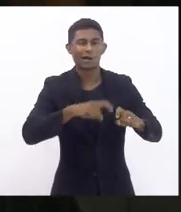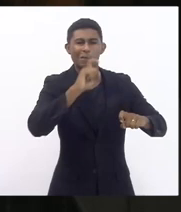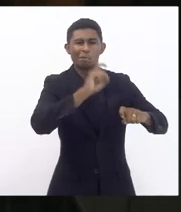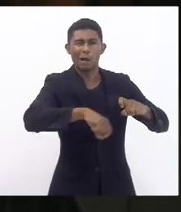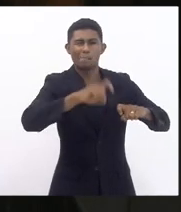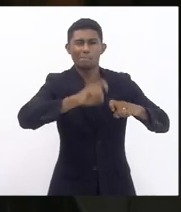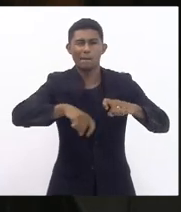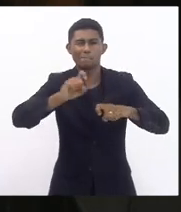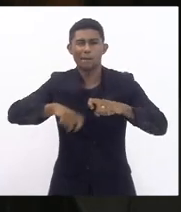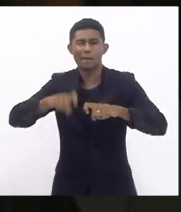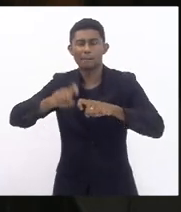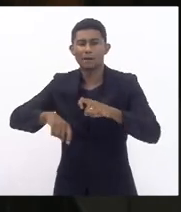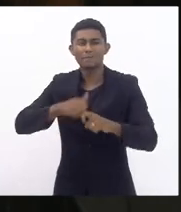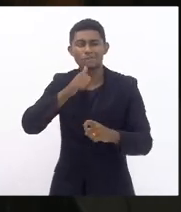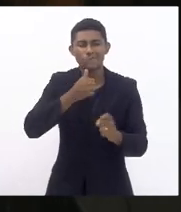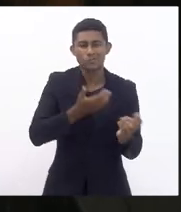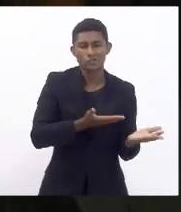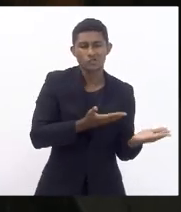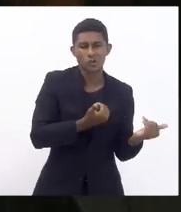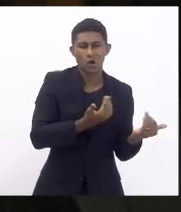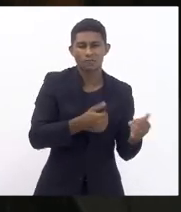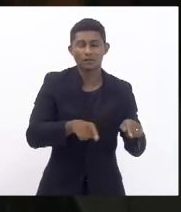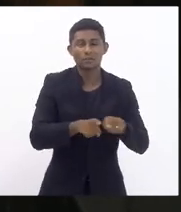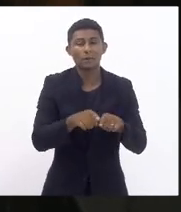contra meninas e mulheres, né,